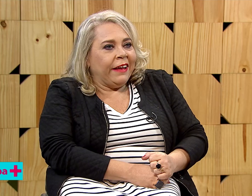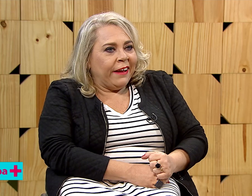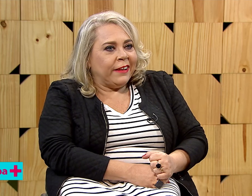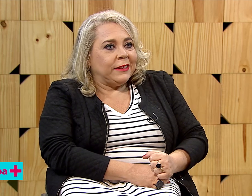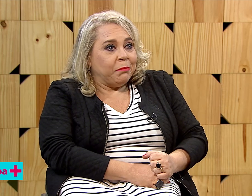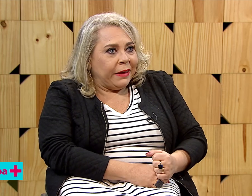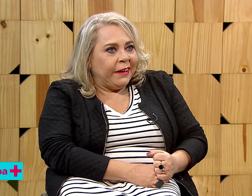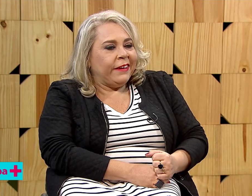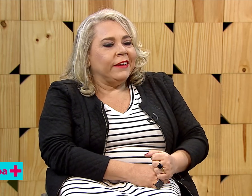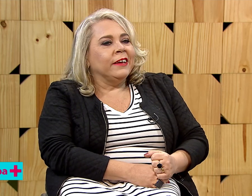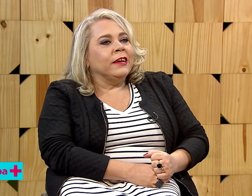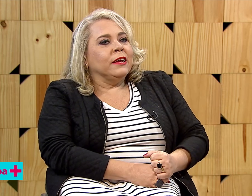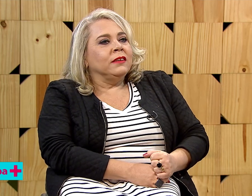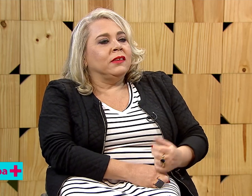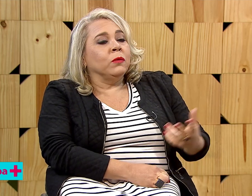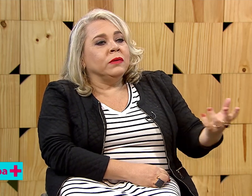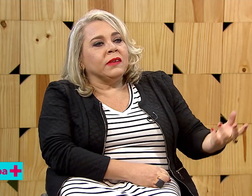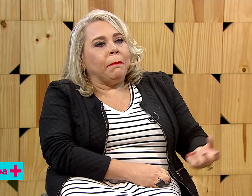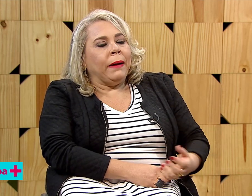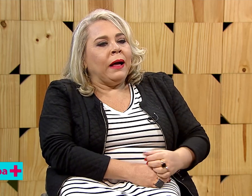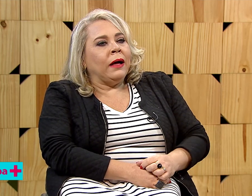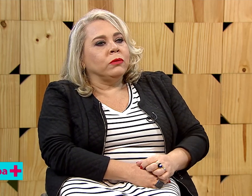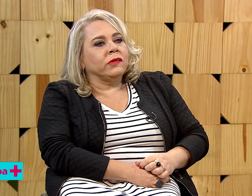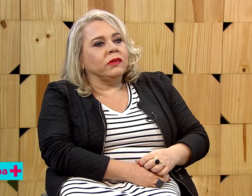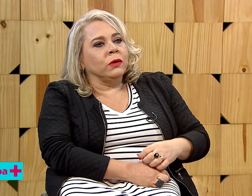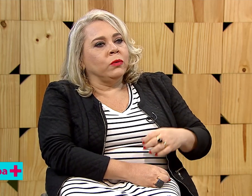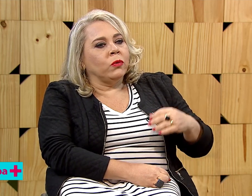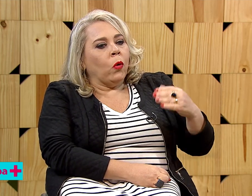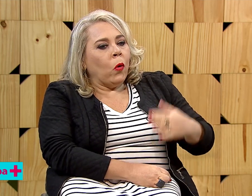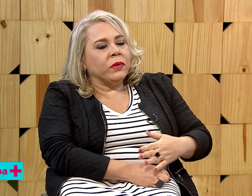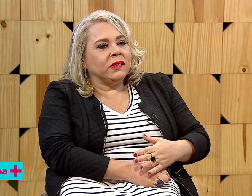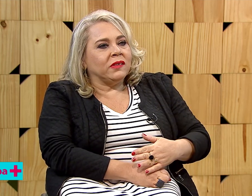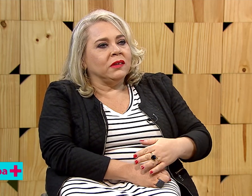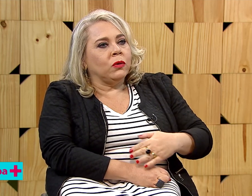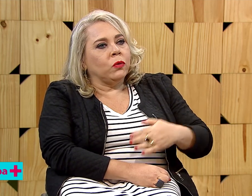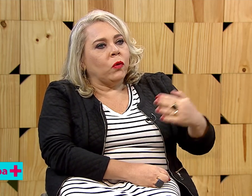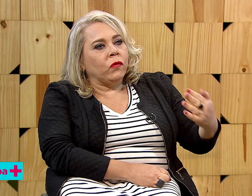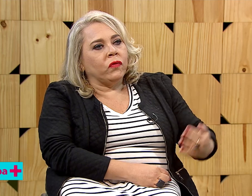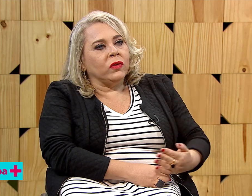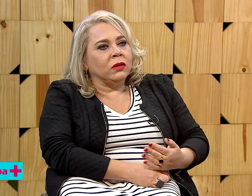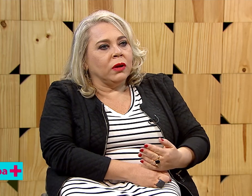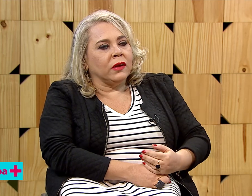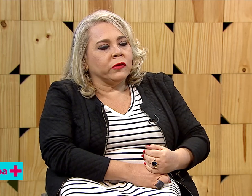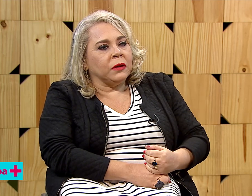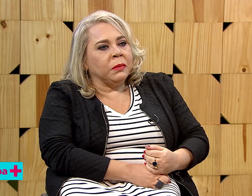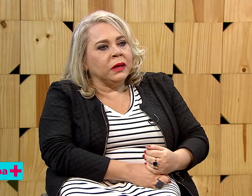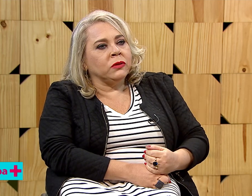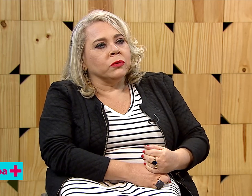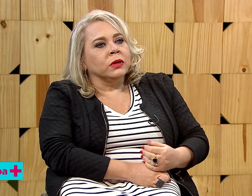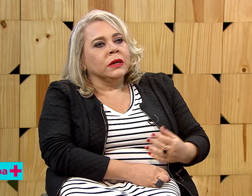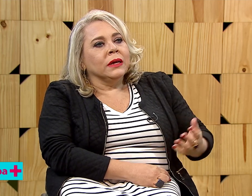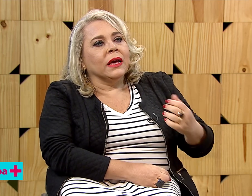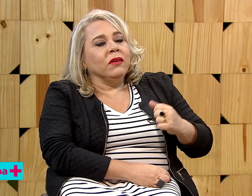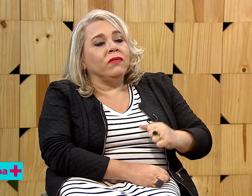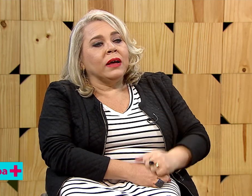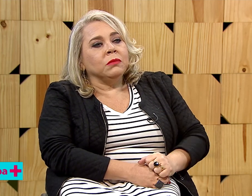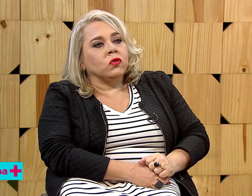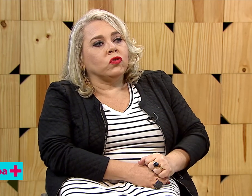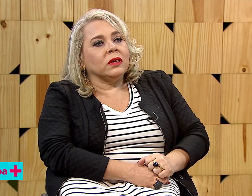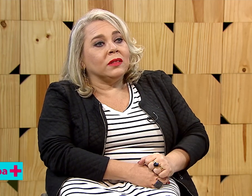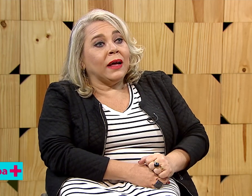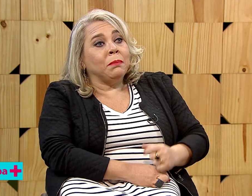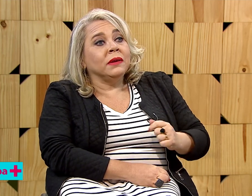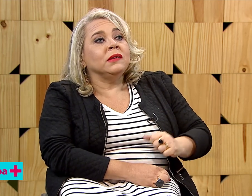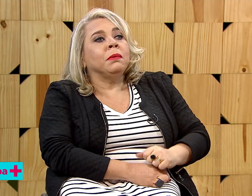responsabilidade dela também, se eu me separo, se eu rompo esse ciclo com o fim do relacionamento, quem vai